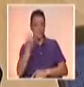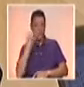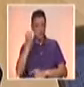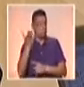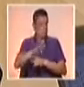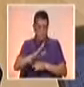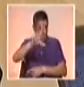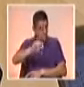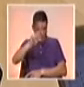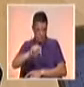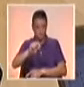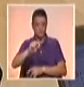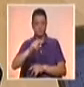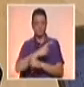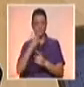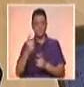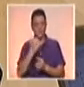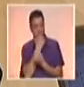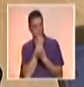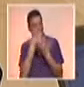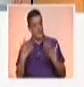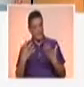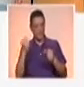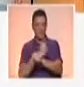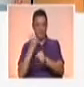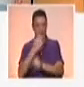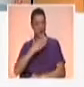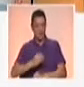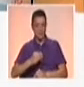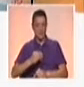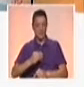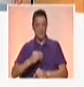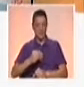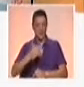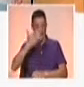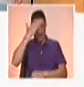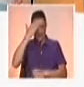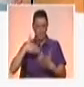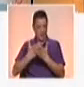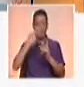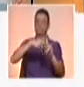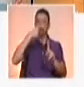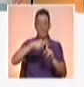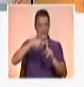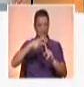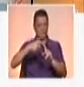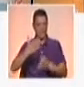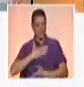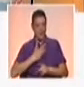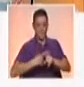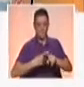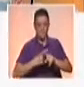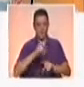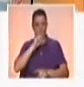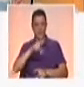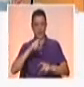também. Uhum. E é gratificante o trabalho, gosta? Sem dúvida, eu acho que sobretudo é gratificante, não é? Nós podermos ser